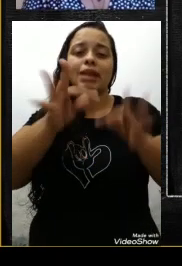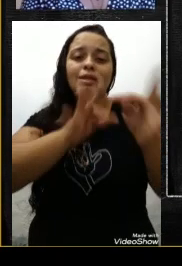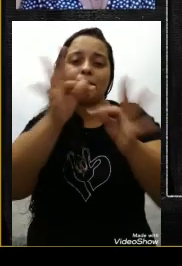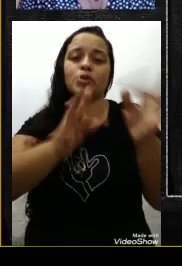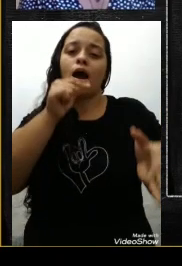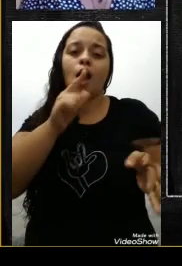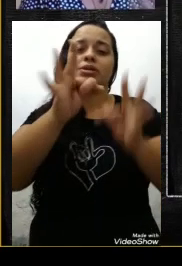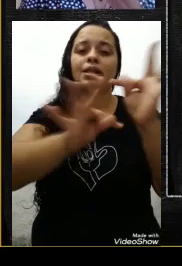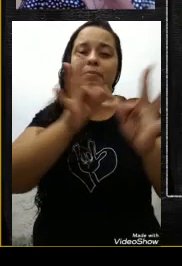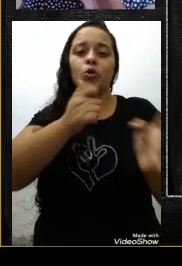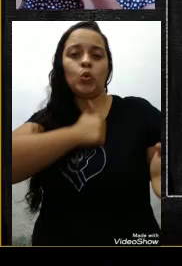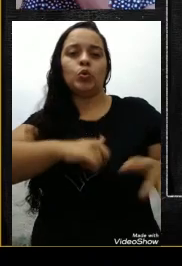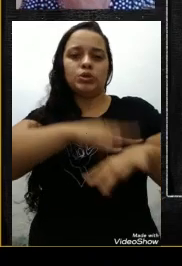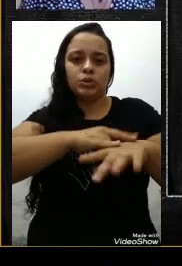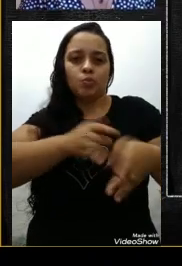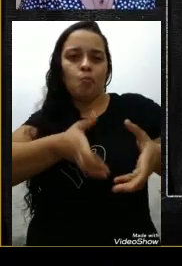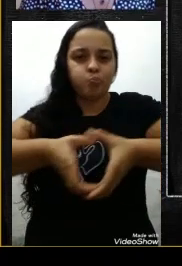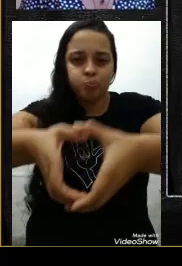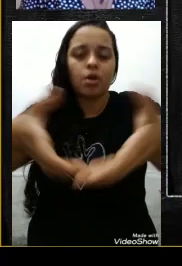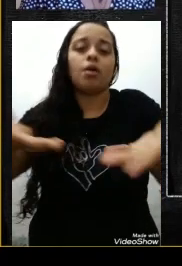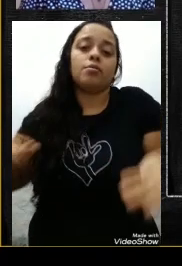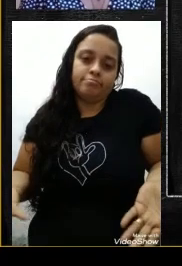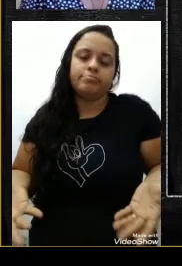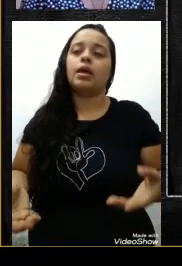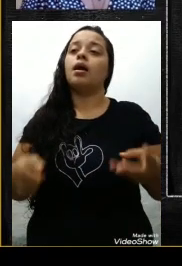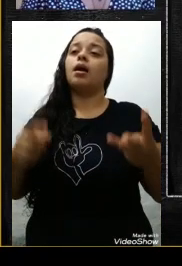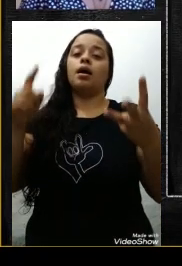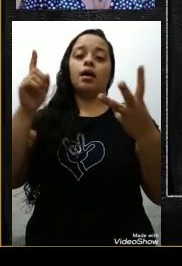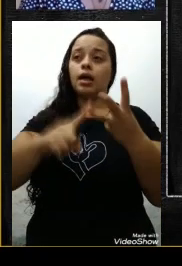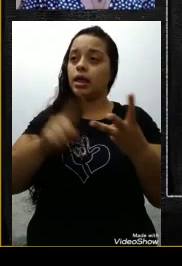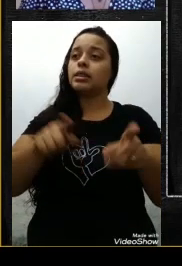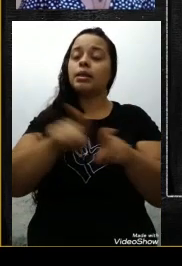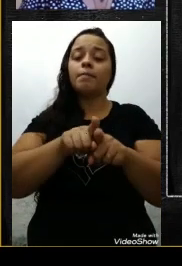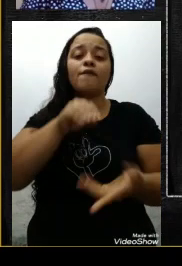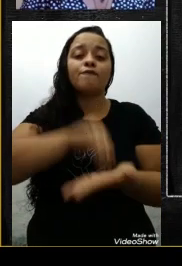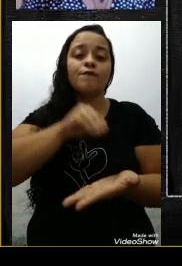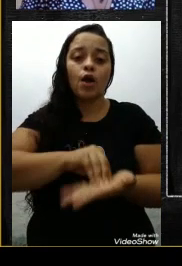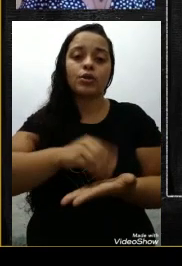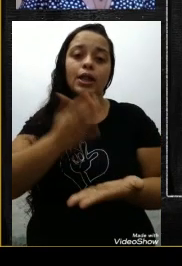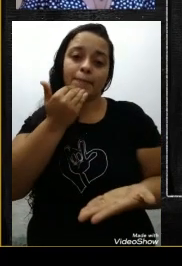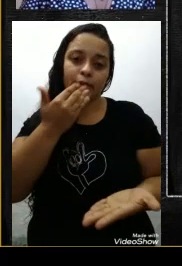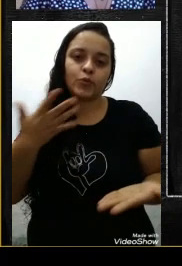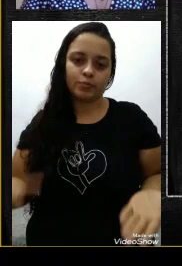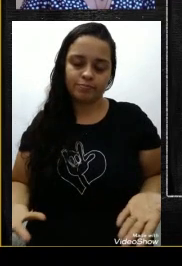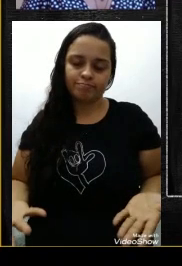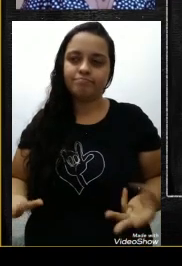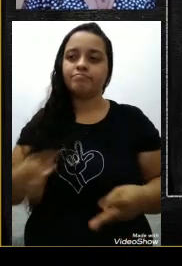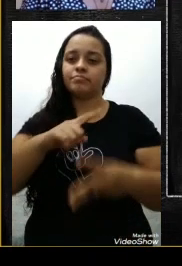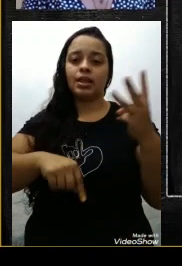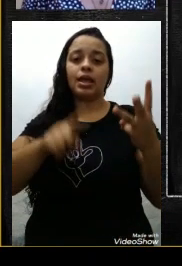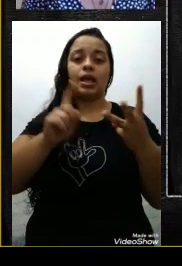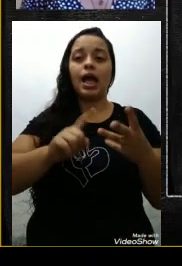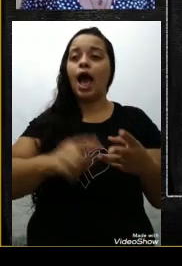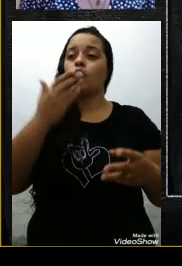doenças vão ser encontradas nesse período. E por fim, a falta de alimentos. Tanto porque